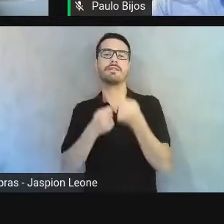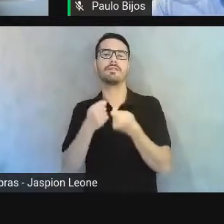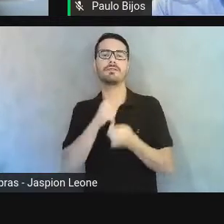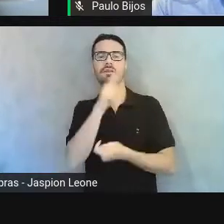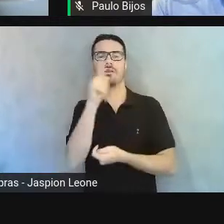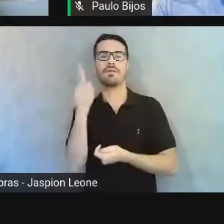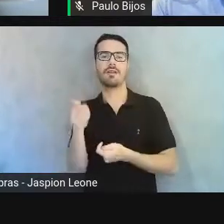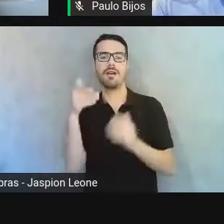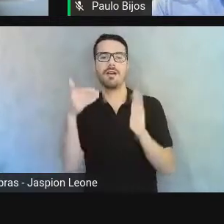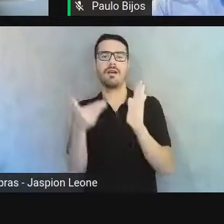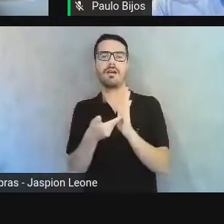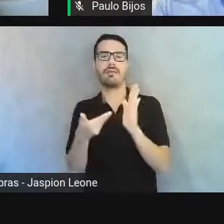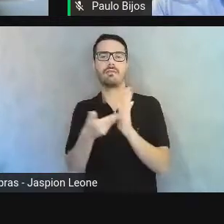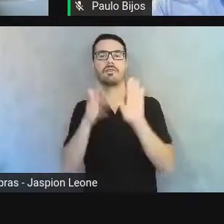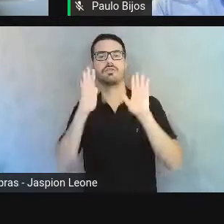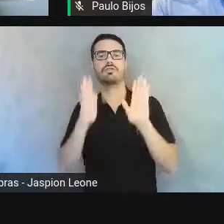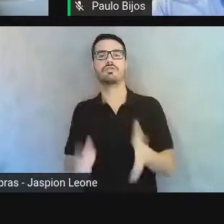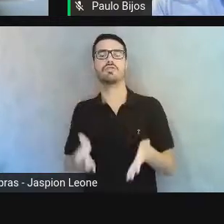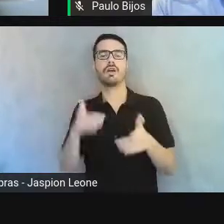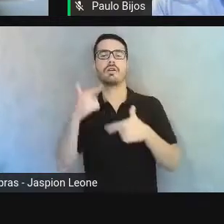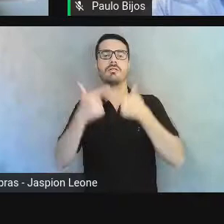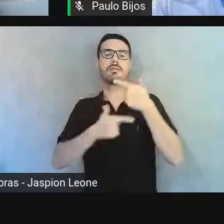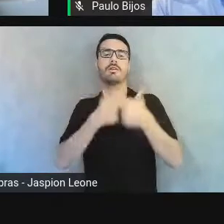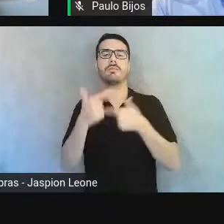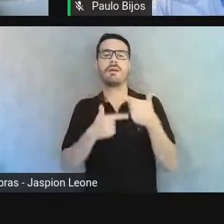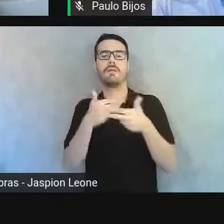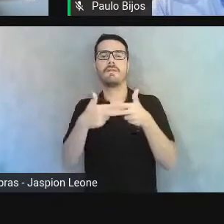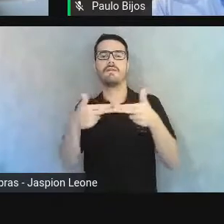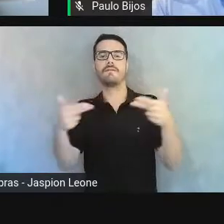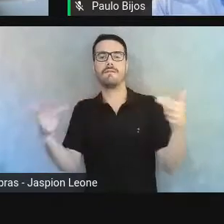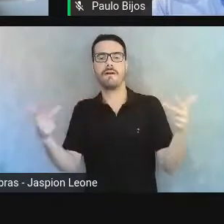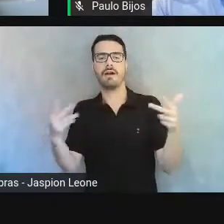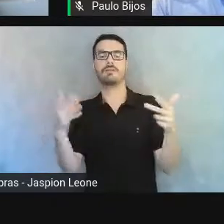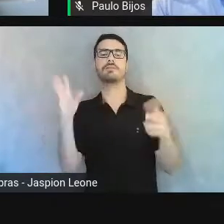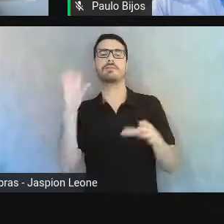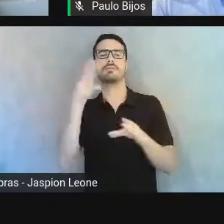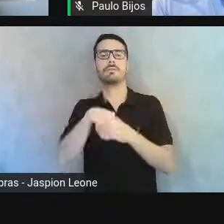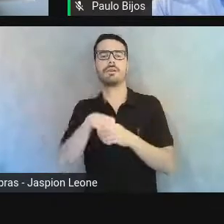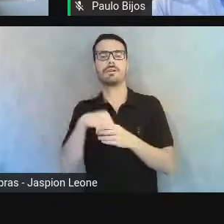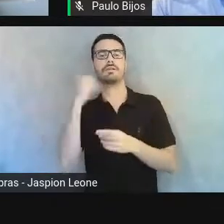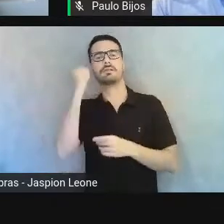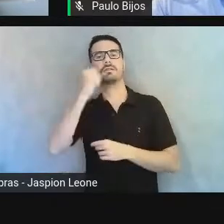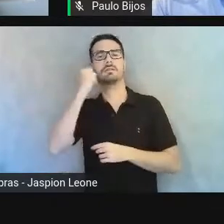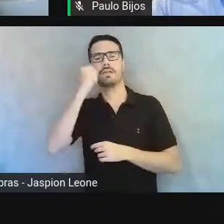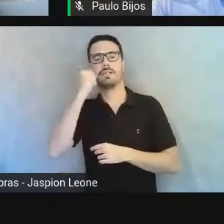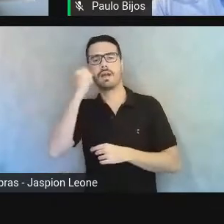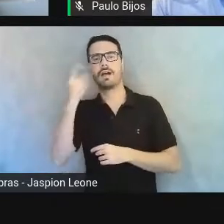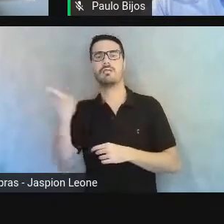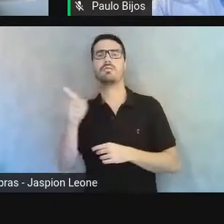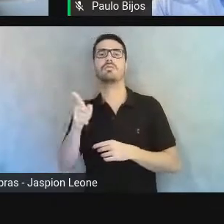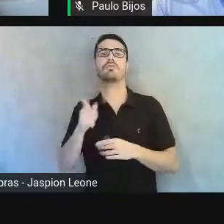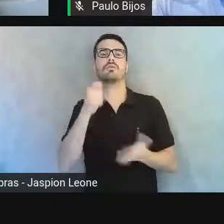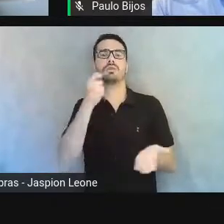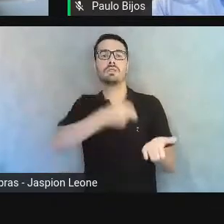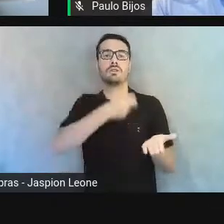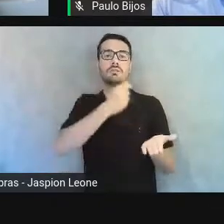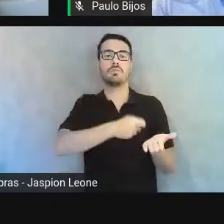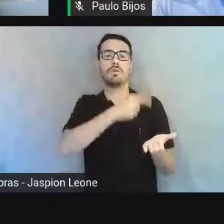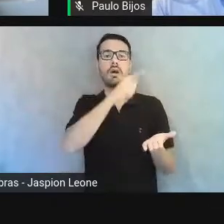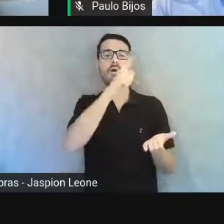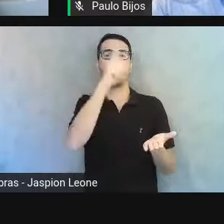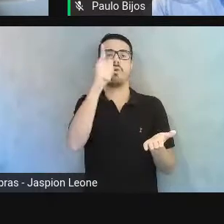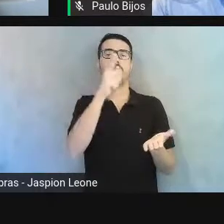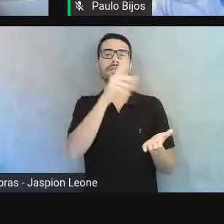trabalhando em vários cargos públicos, no Senado Federal, no Tribunal de Contas do Estado de São Paulo, no